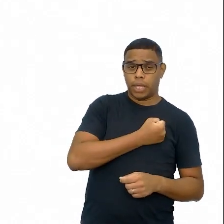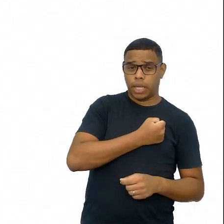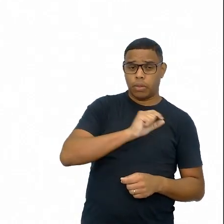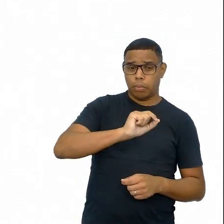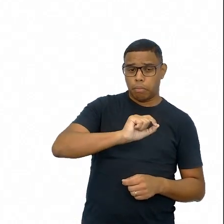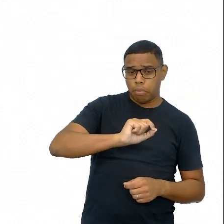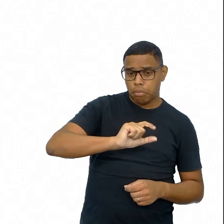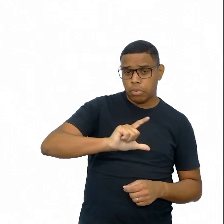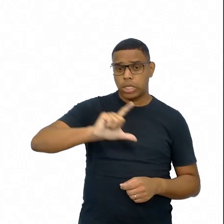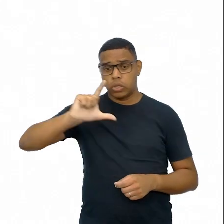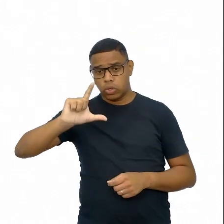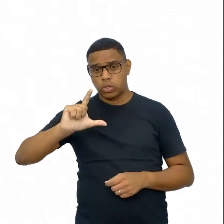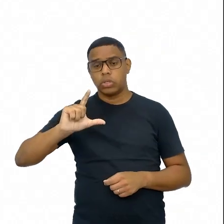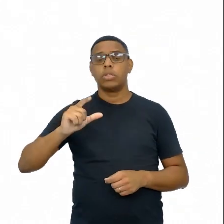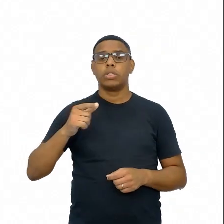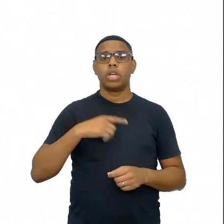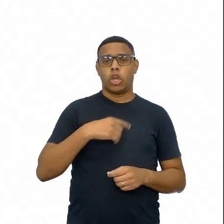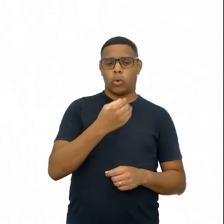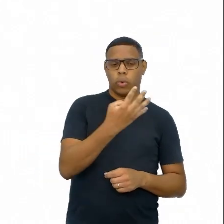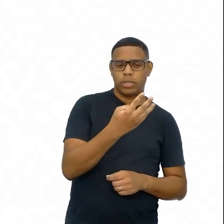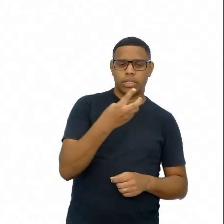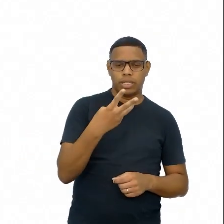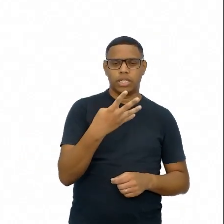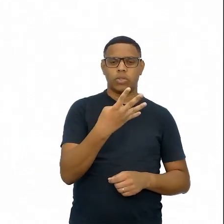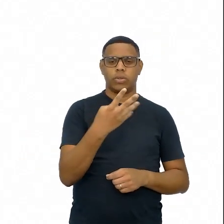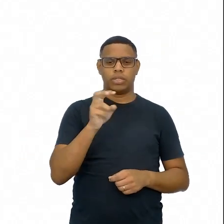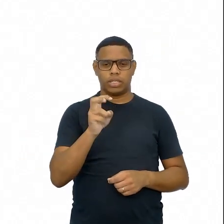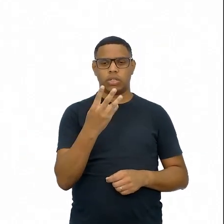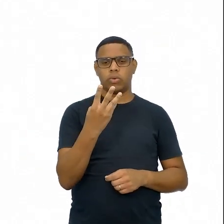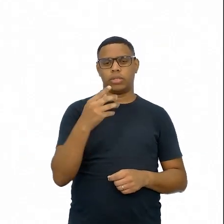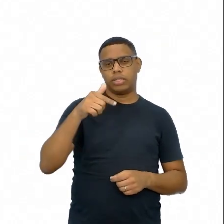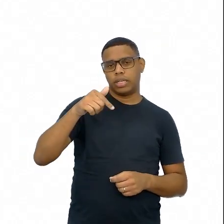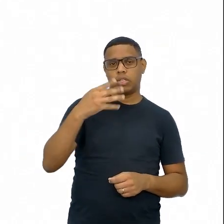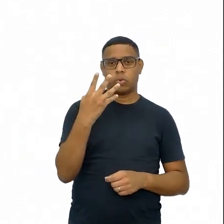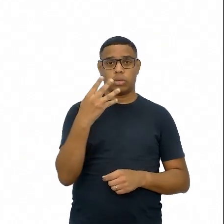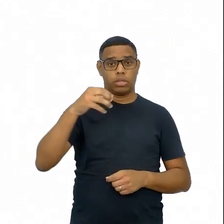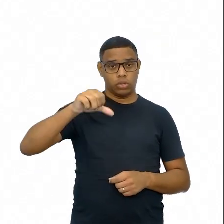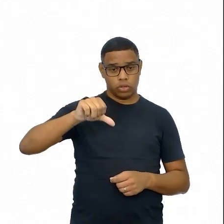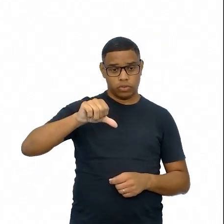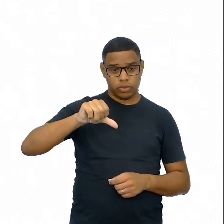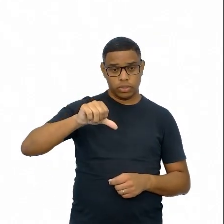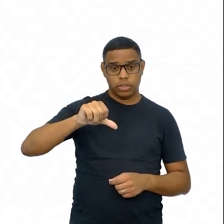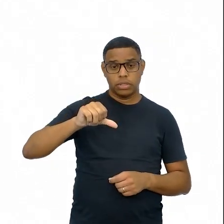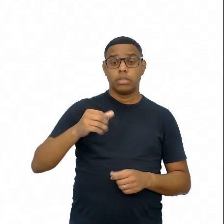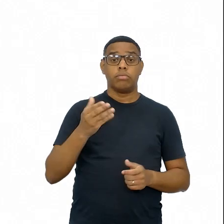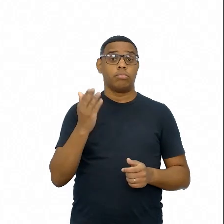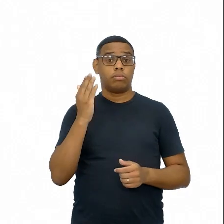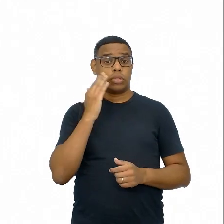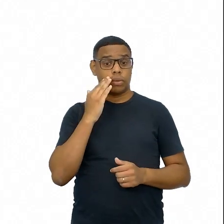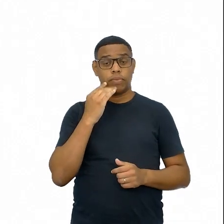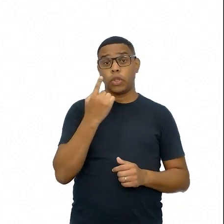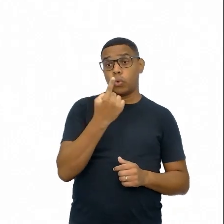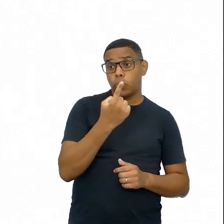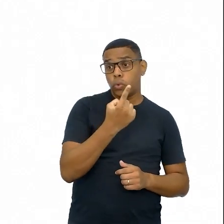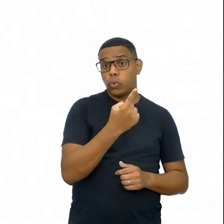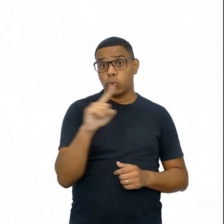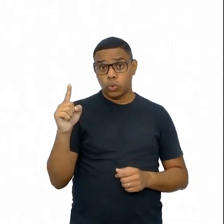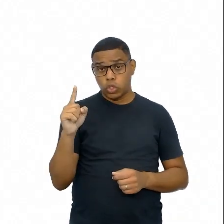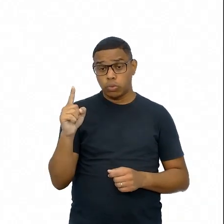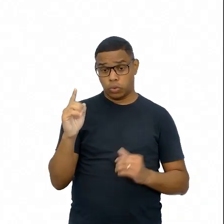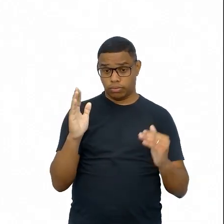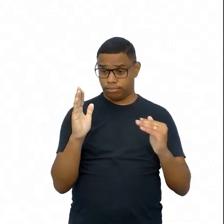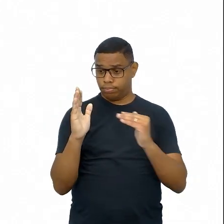colocando o 43, 45, 47 e 49, pois ele sabe que o último número